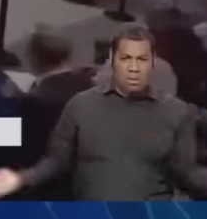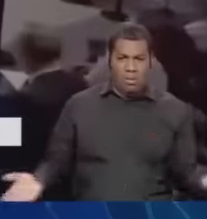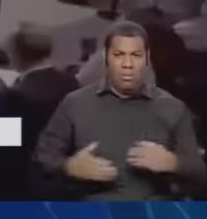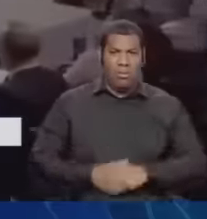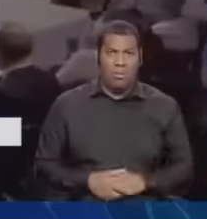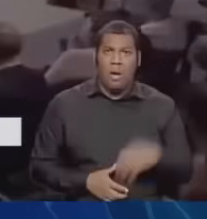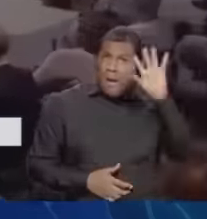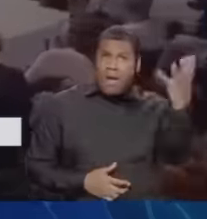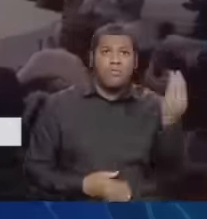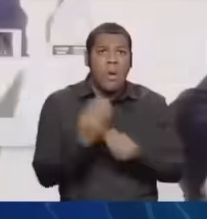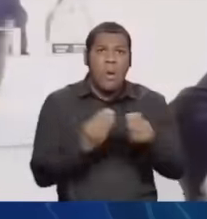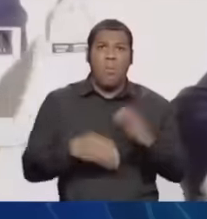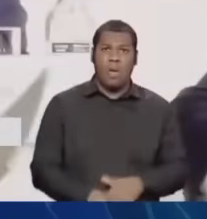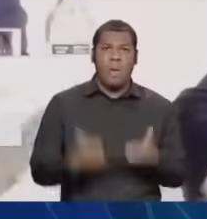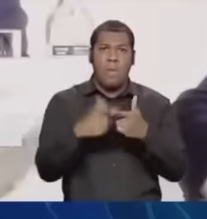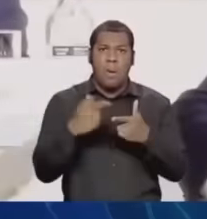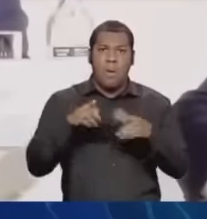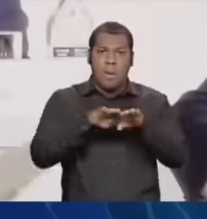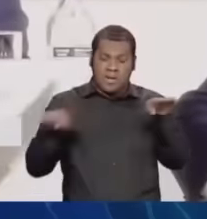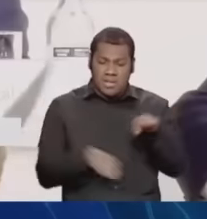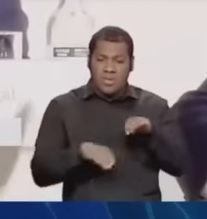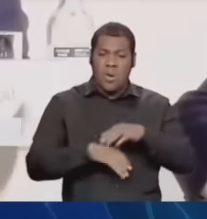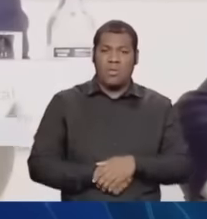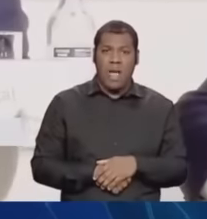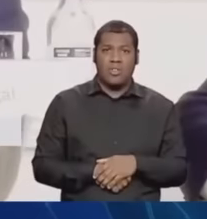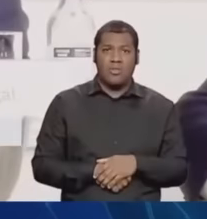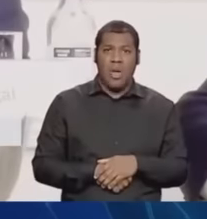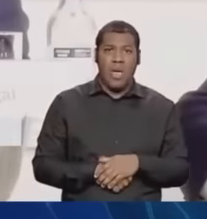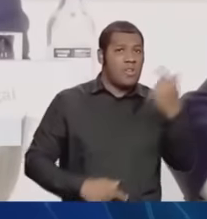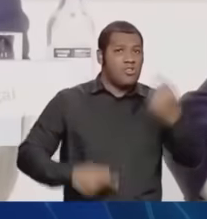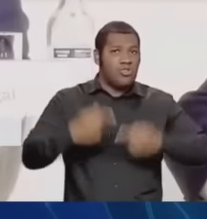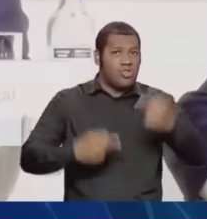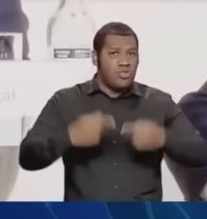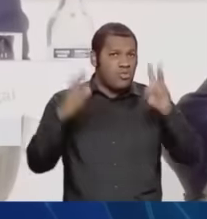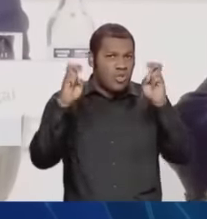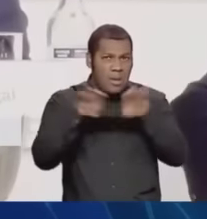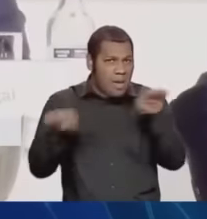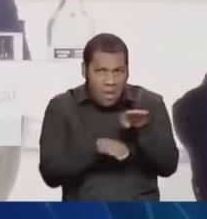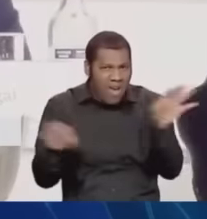Como é que nós vamos resolver esse problema da desigualdade se a gente não discuta a desigualdade?